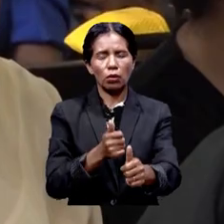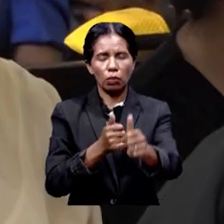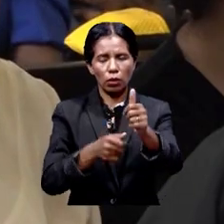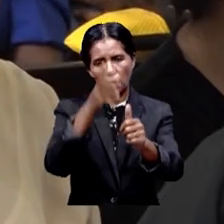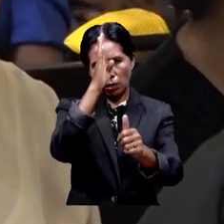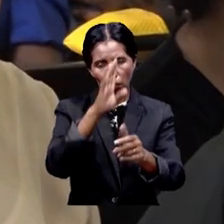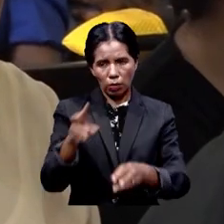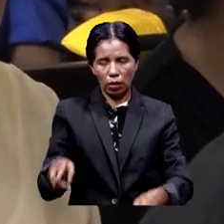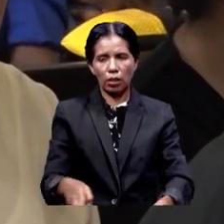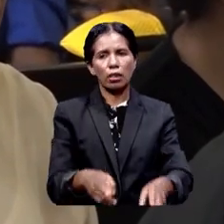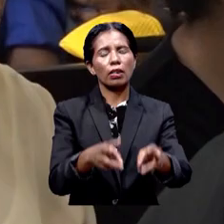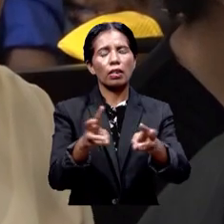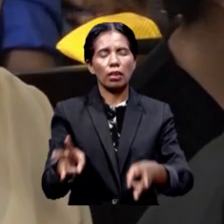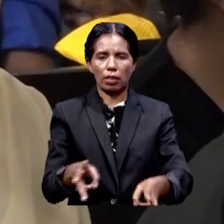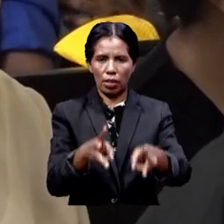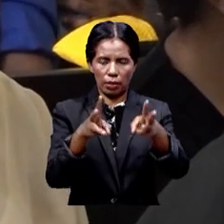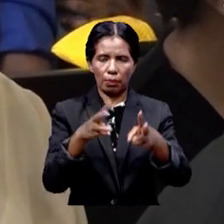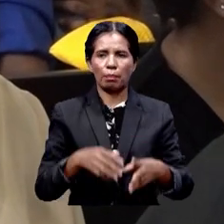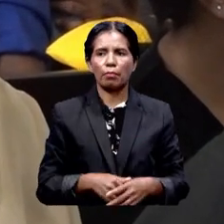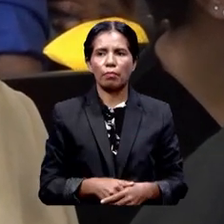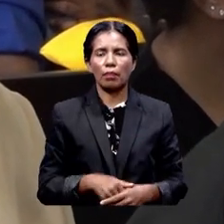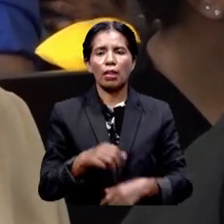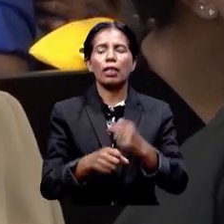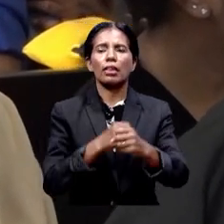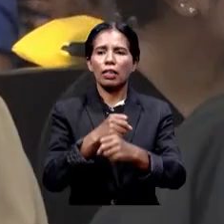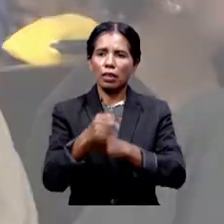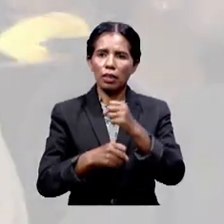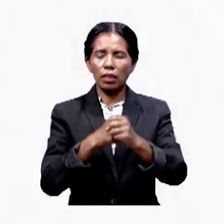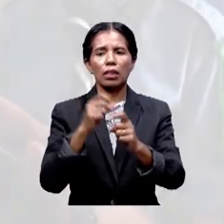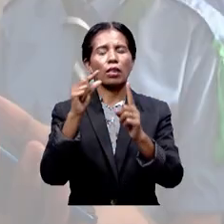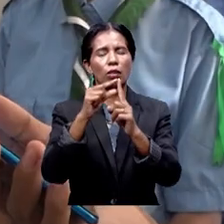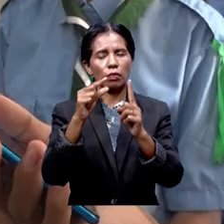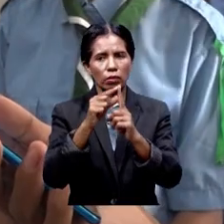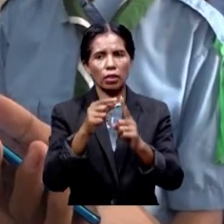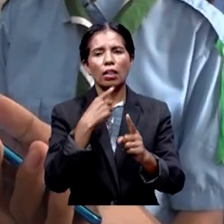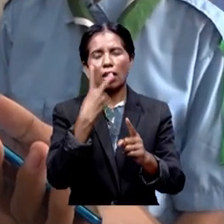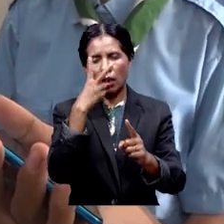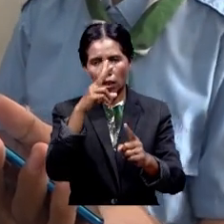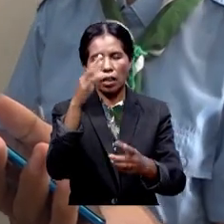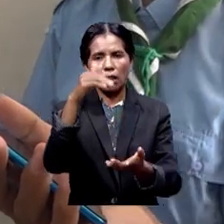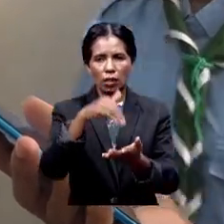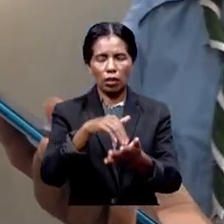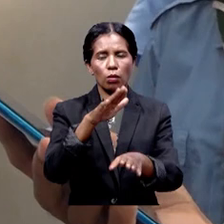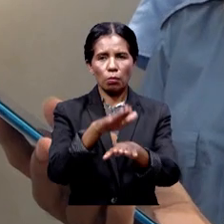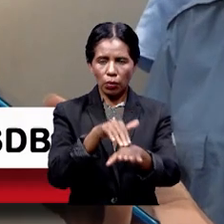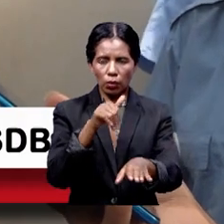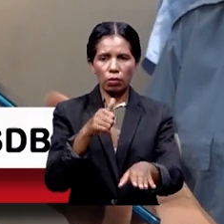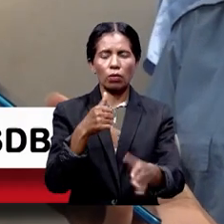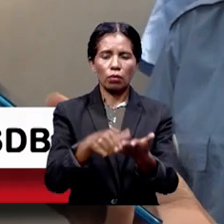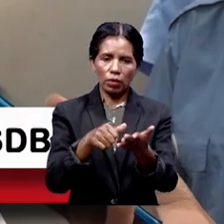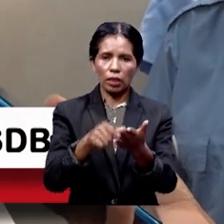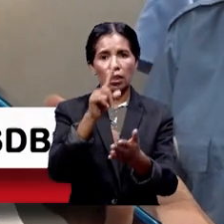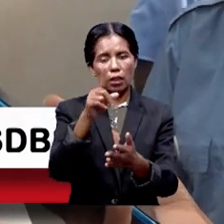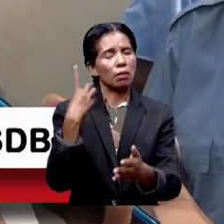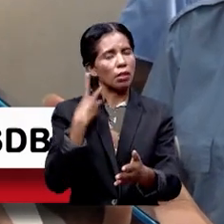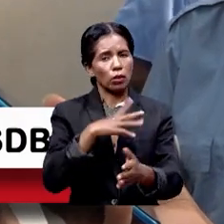dala. A tina, né? Lhe foi ainda fila fala, qual é a nova conversão, convidida para ir a roto. A tu, não